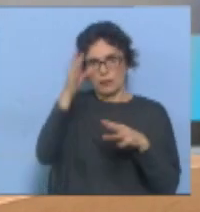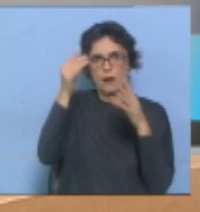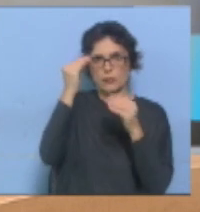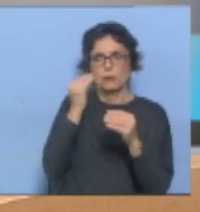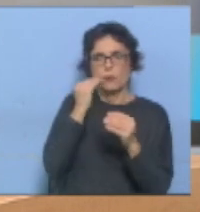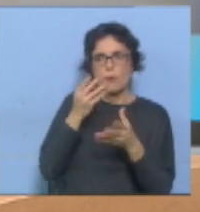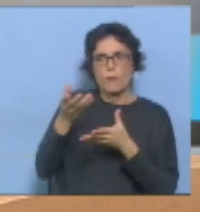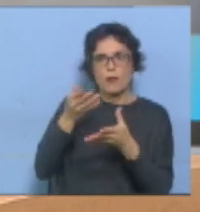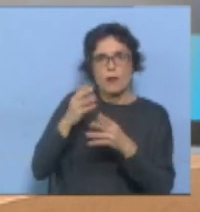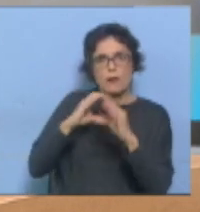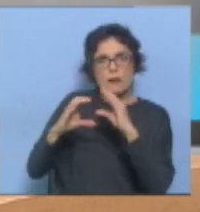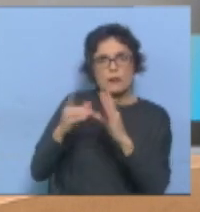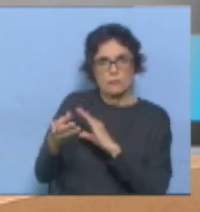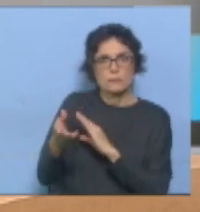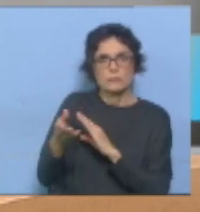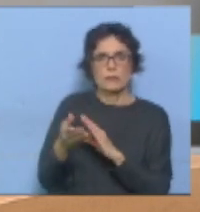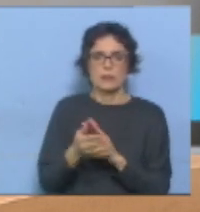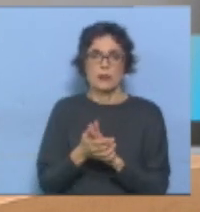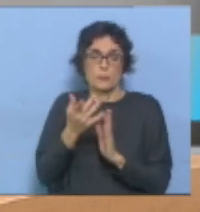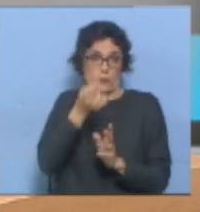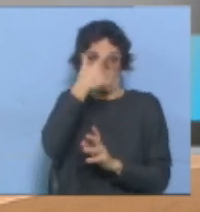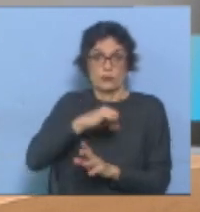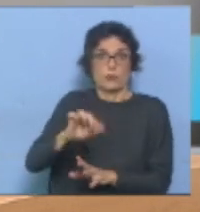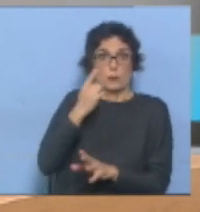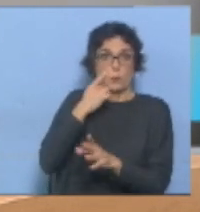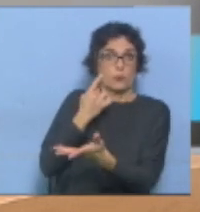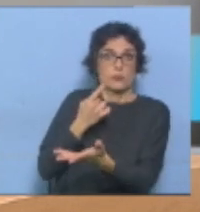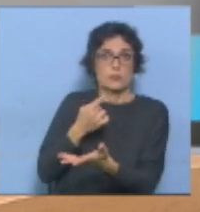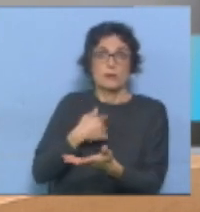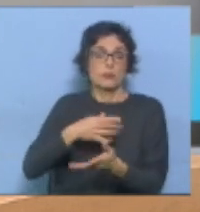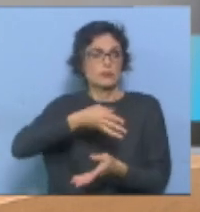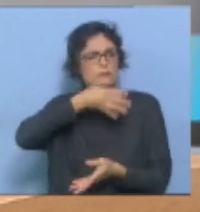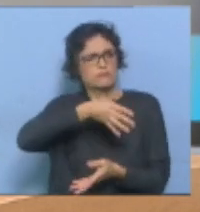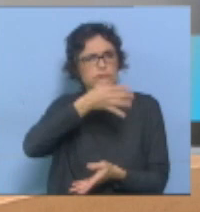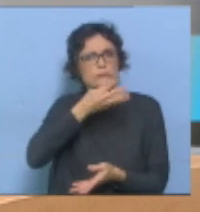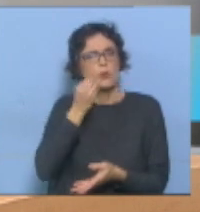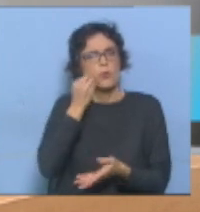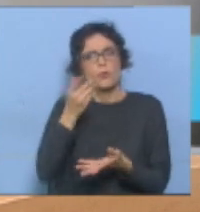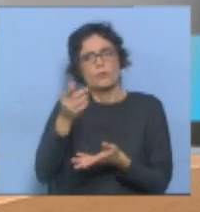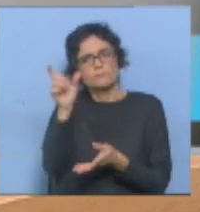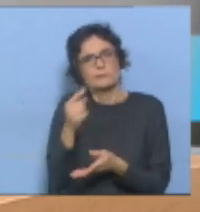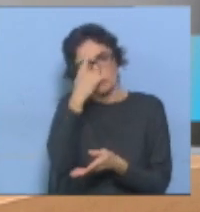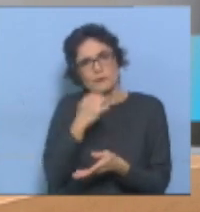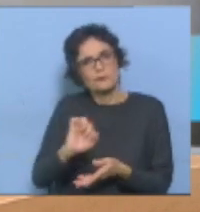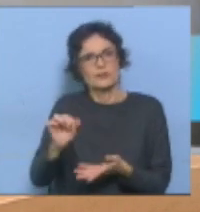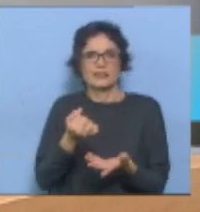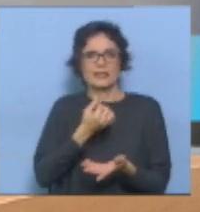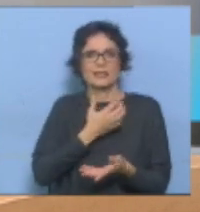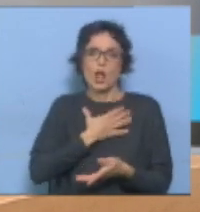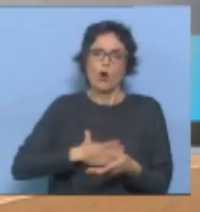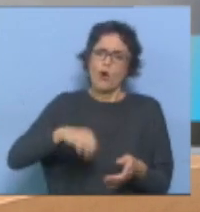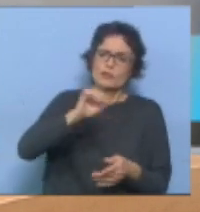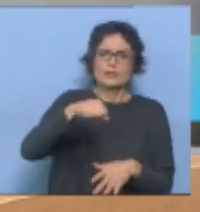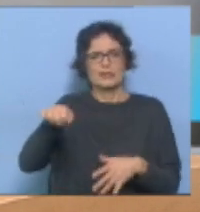é necessário explicar como é que ele é, o que é que ele gosta, como é que ele se manifesta em relação a gostar ou não gostar, como é